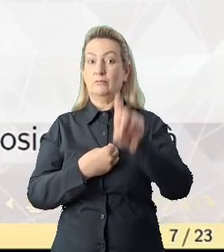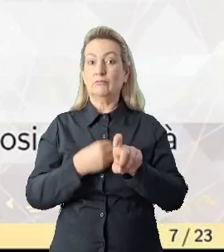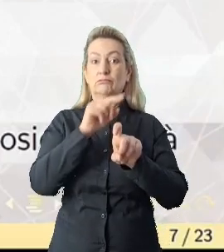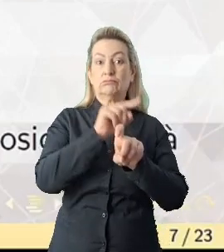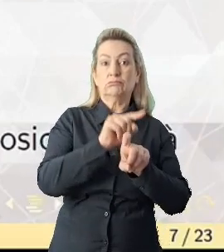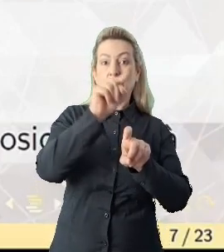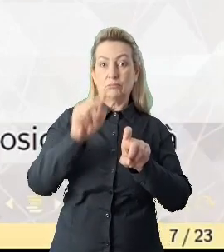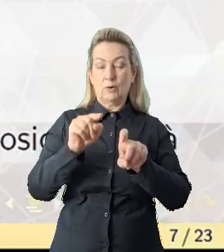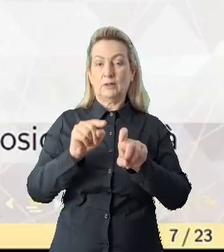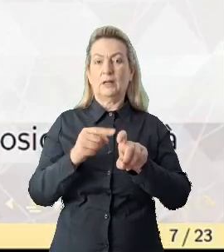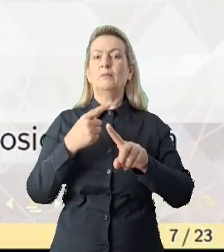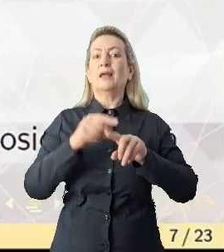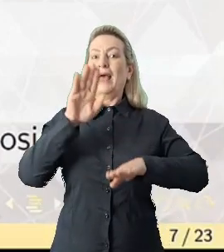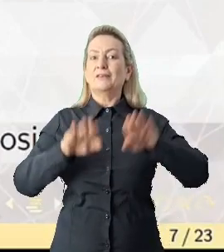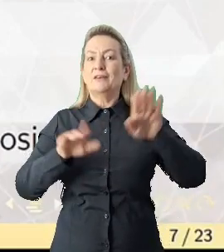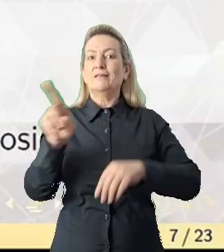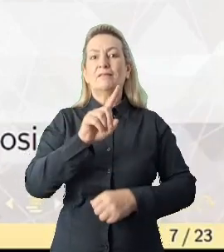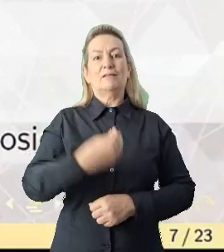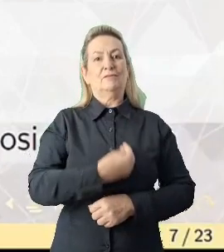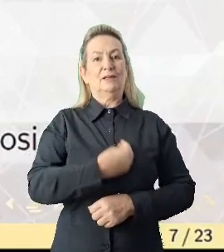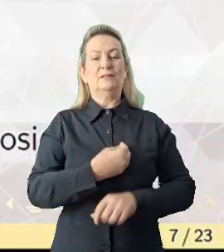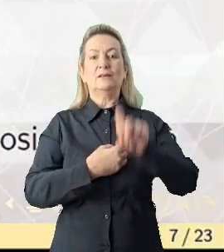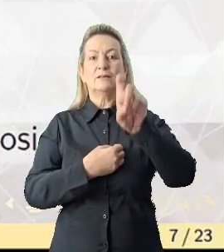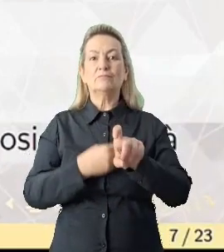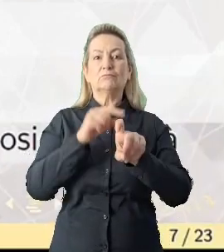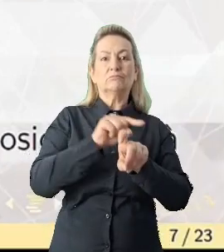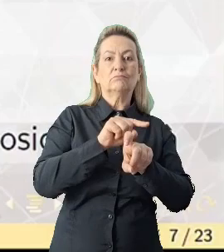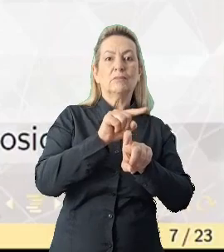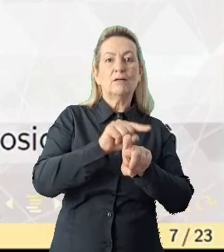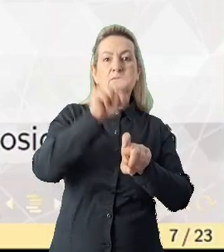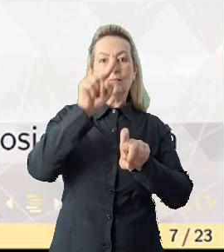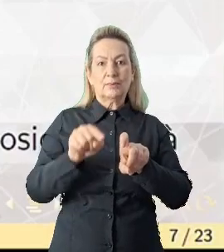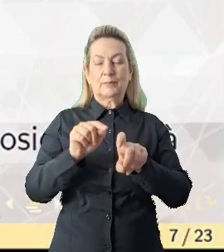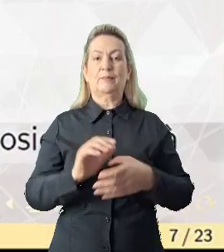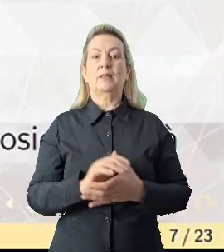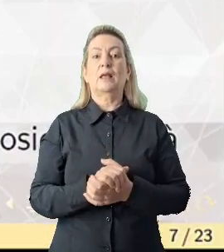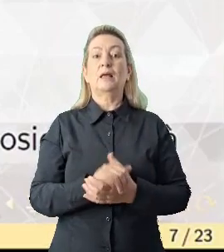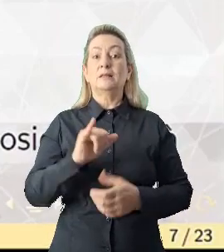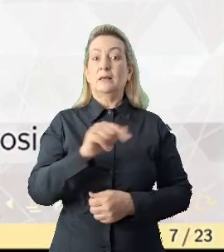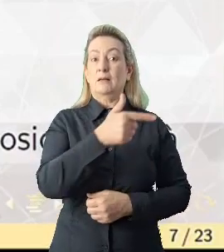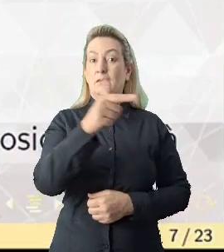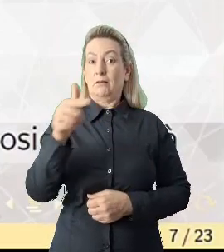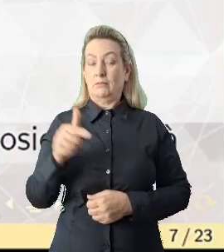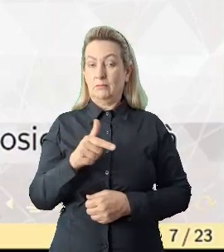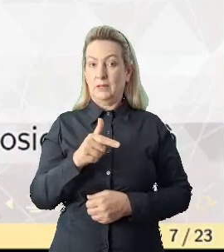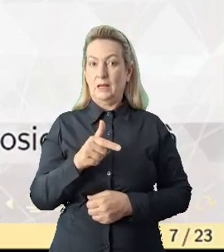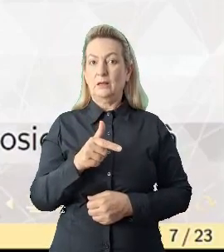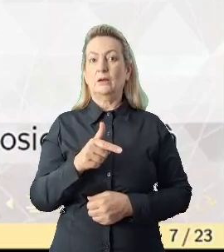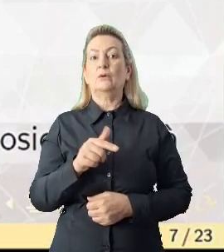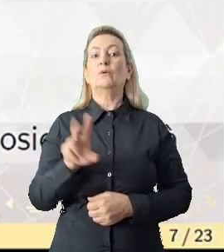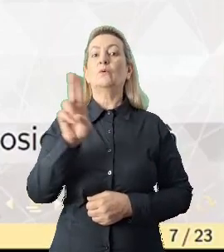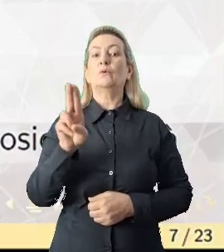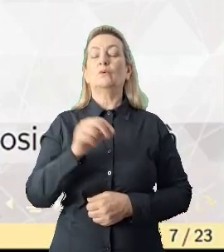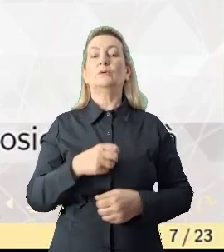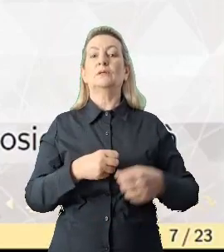desvio padrão. Isso se a moda existir, porque nós vimos na medida de tendência central que nem sempre a moda existe. Aí, quando a